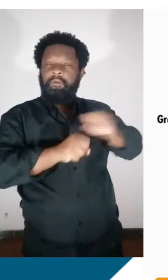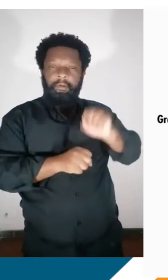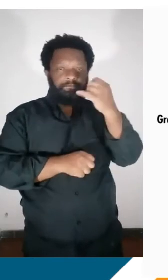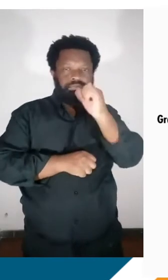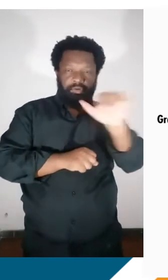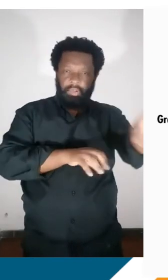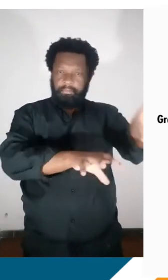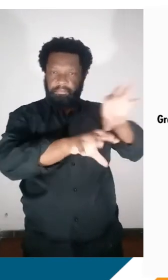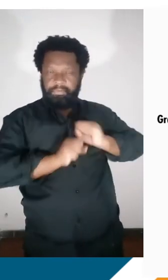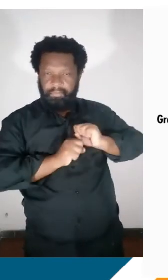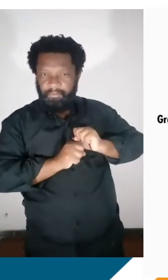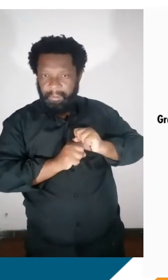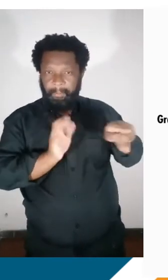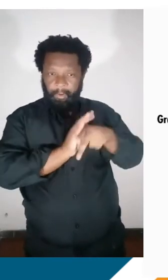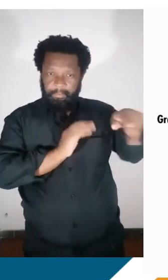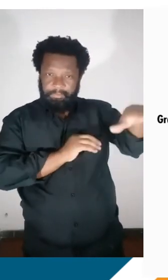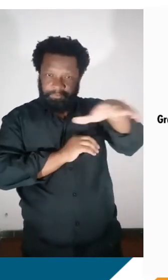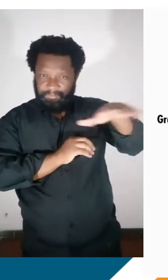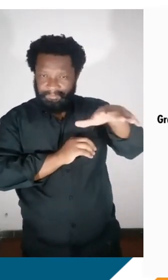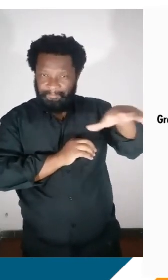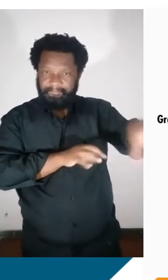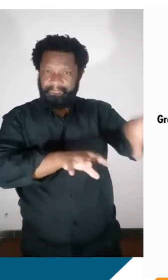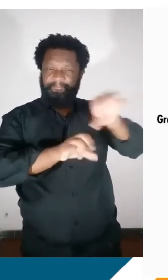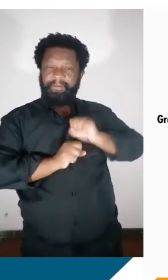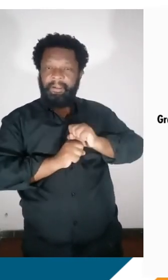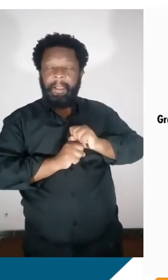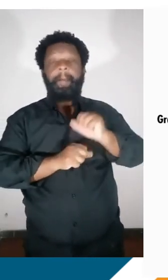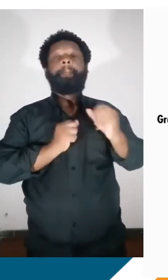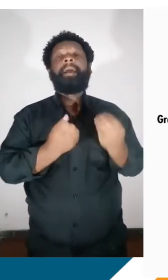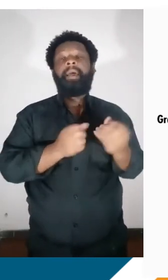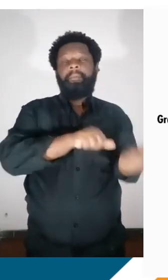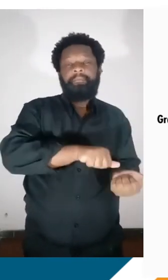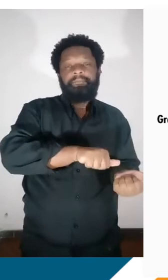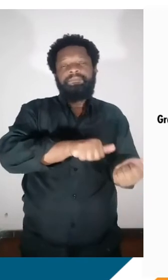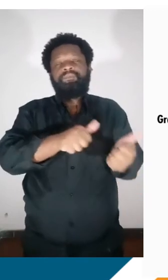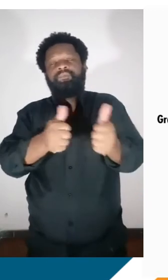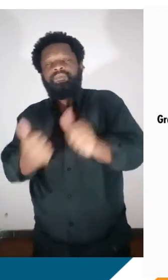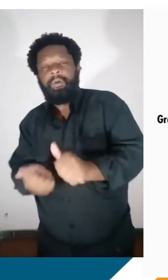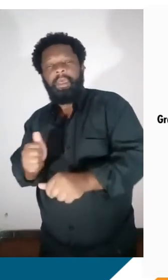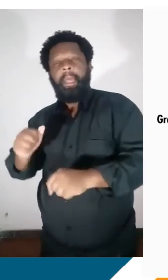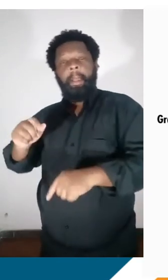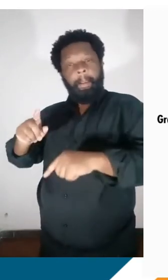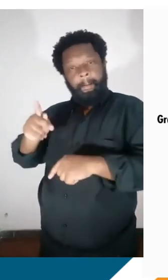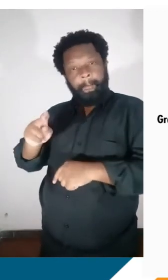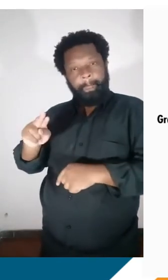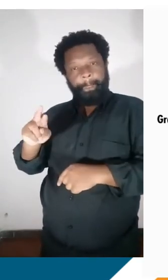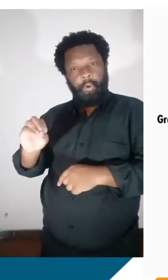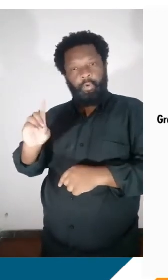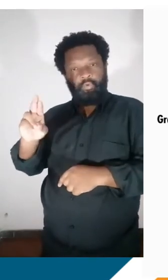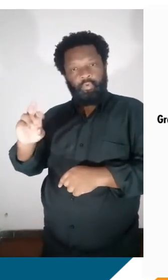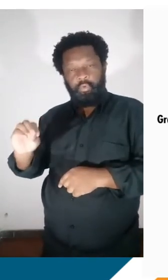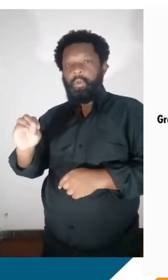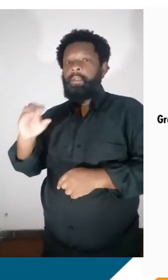ambiente, ou seja, absorver energia das vizinhanças para se converterem nos produtos que têm um conteúdo calórico